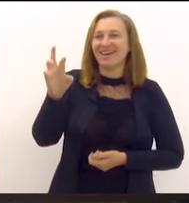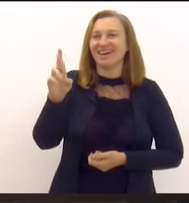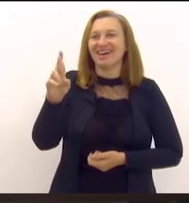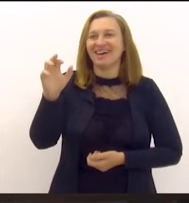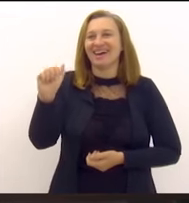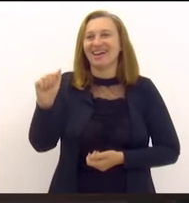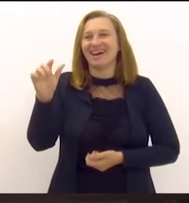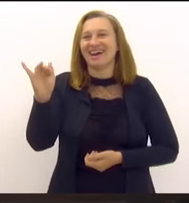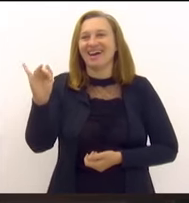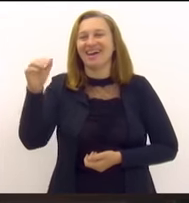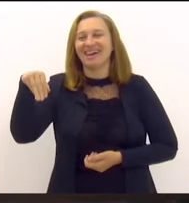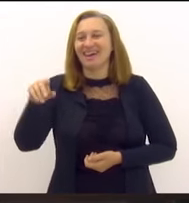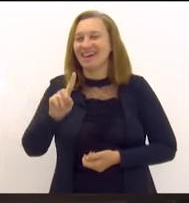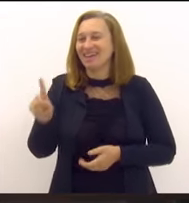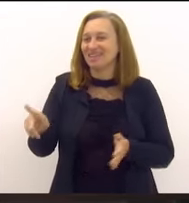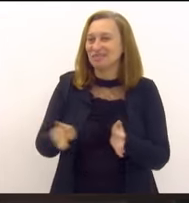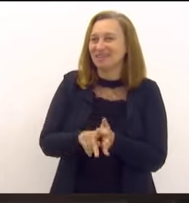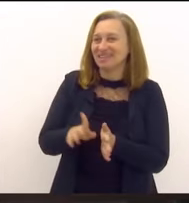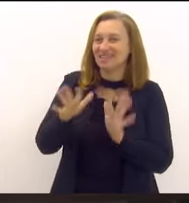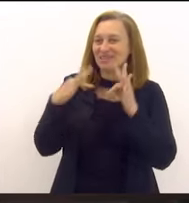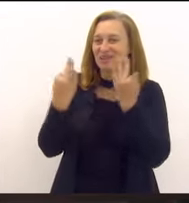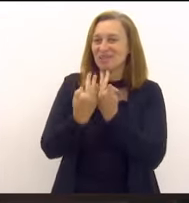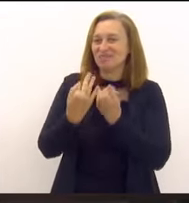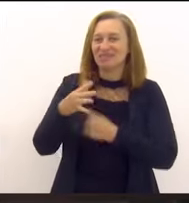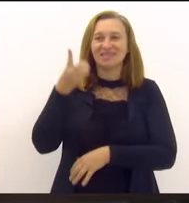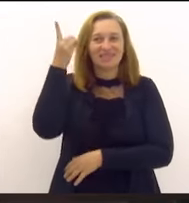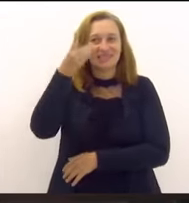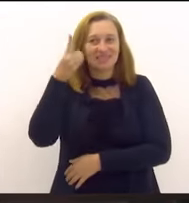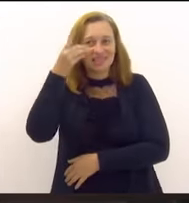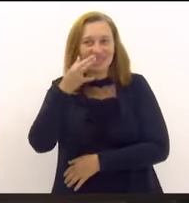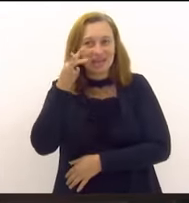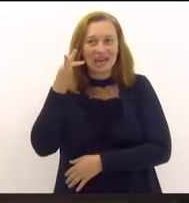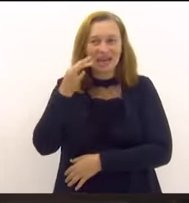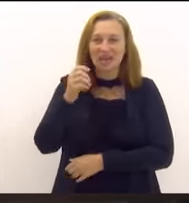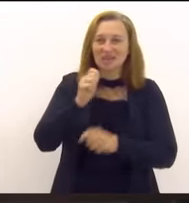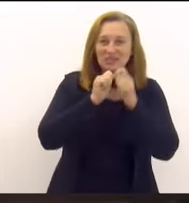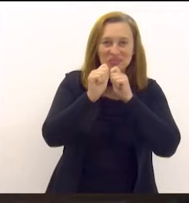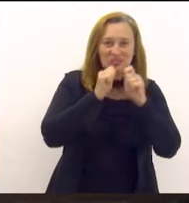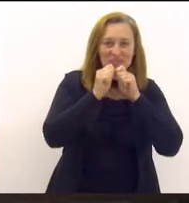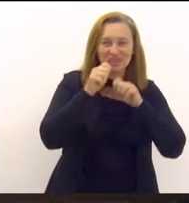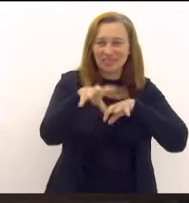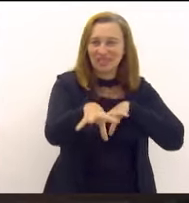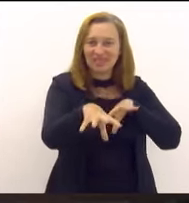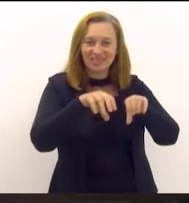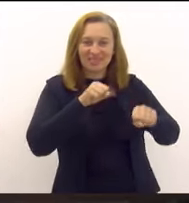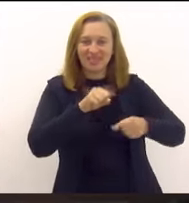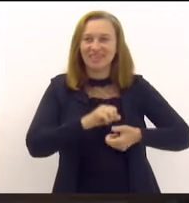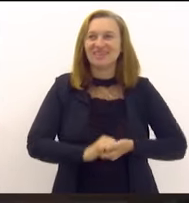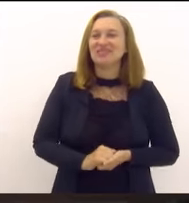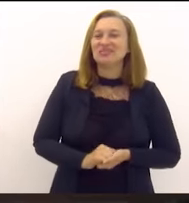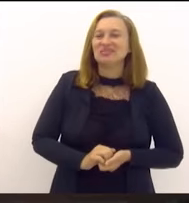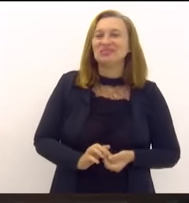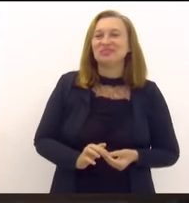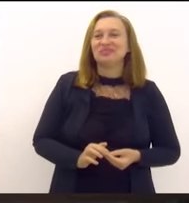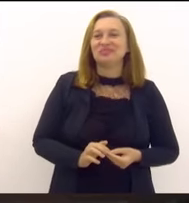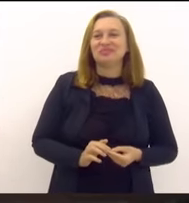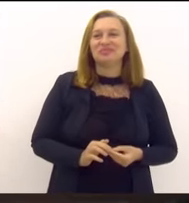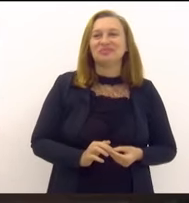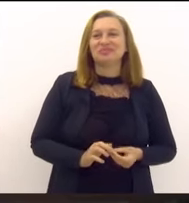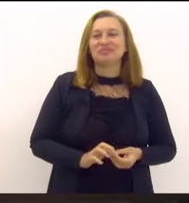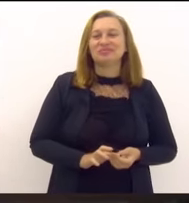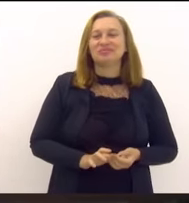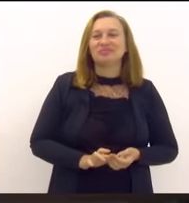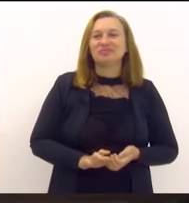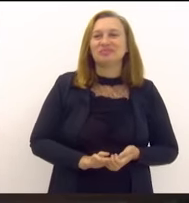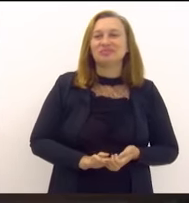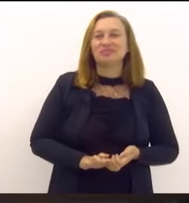A Rafaela Serafim, ela é jornalista, é formada em jornalismo, né? E por